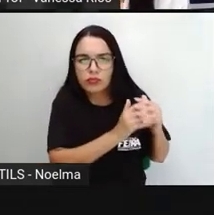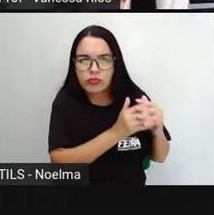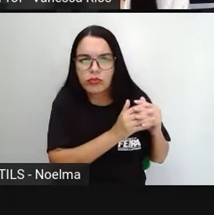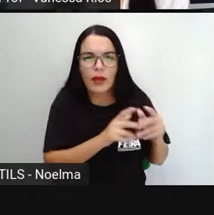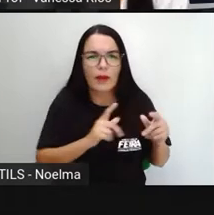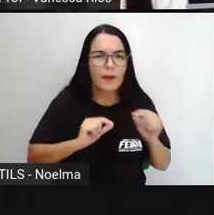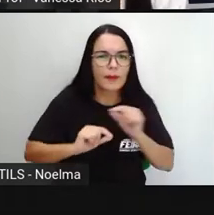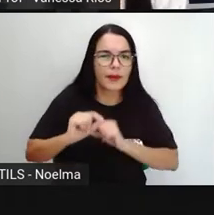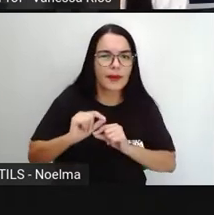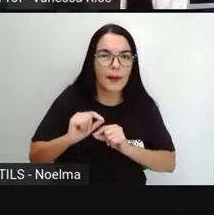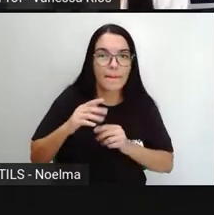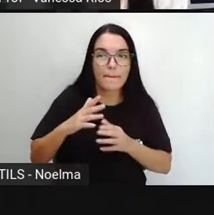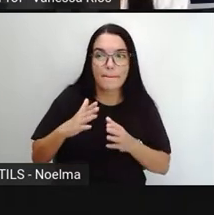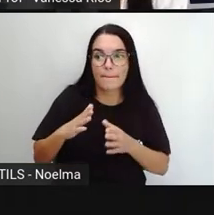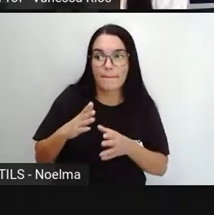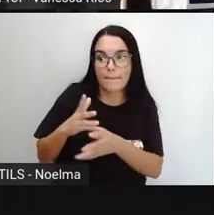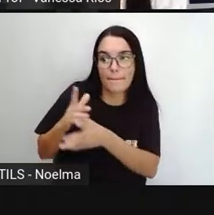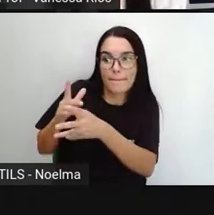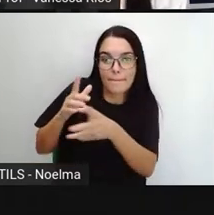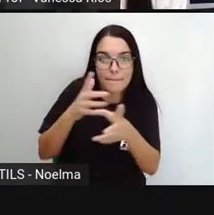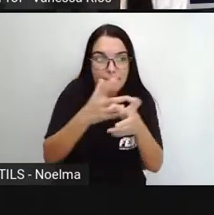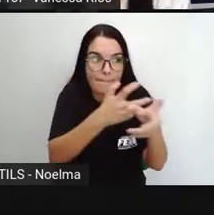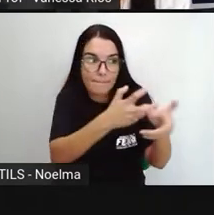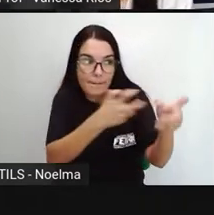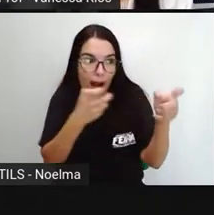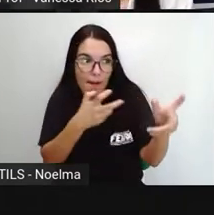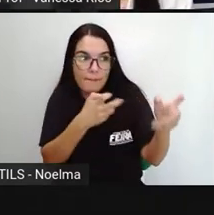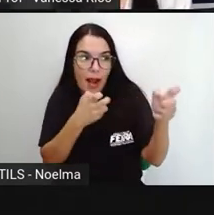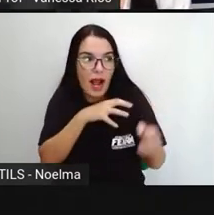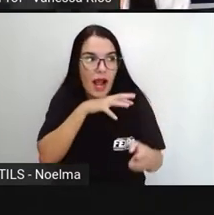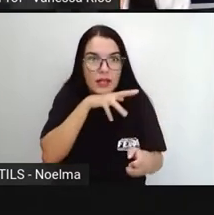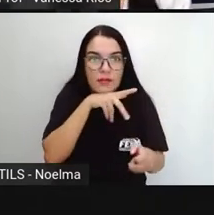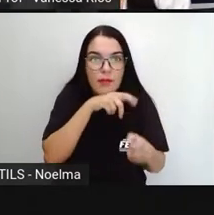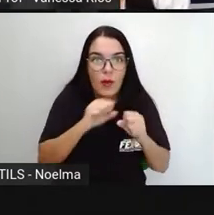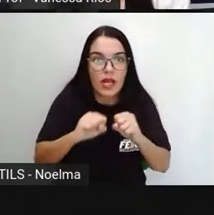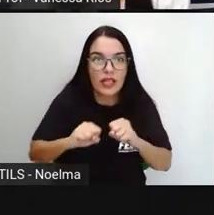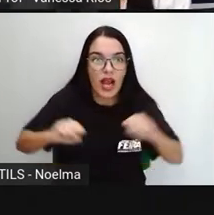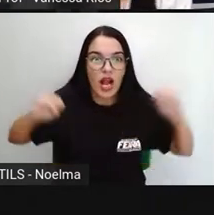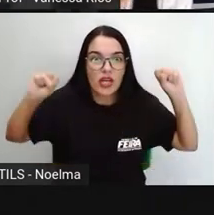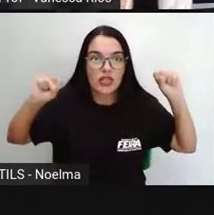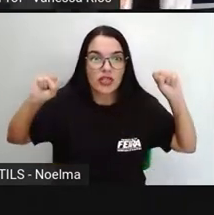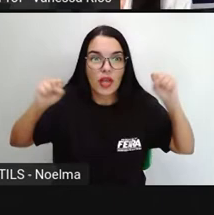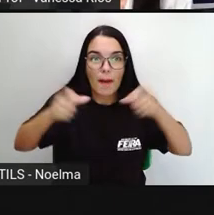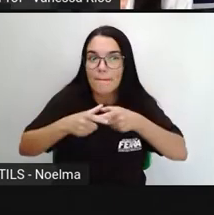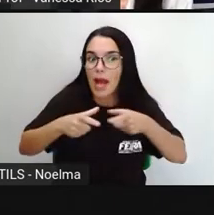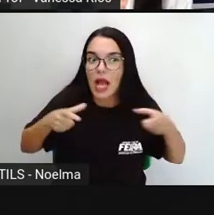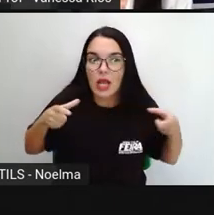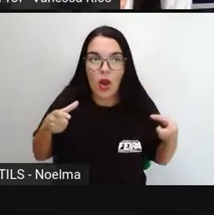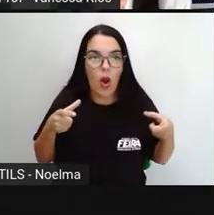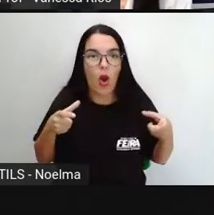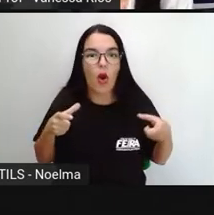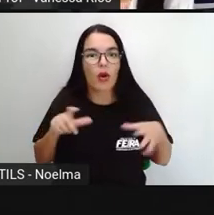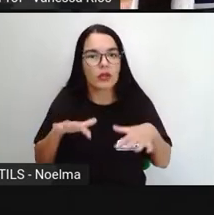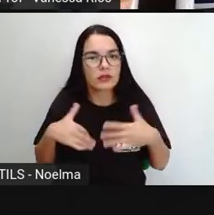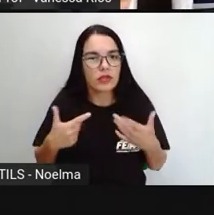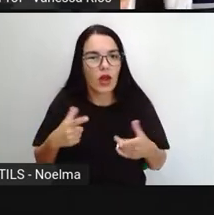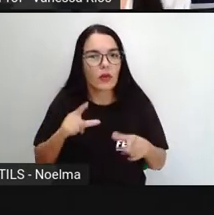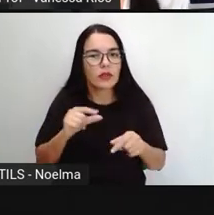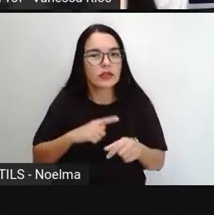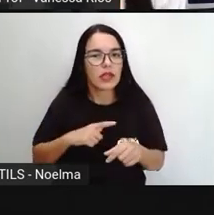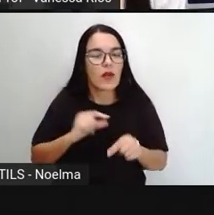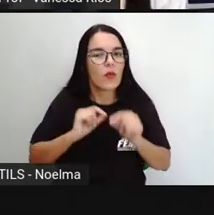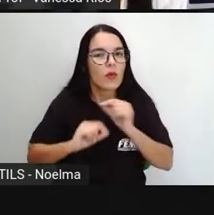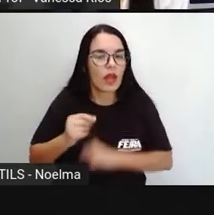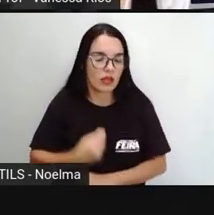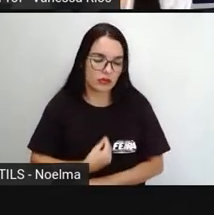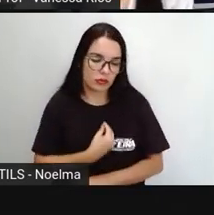grupo. Então, nomadismo, né, ou os nômades estavam ali com a predominância da